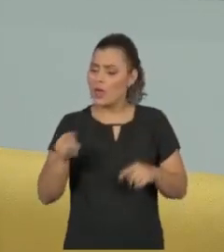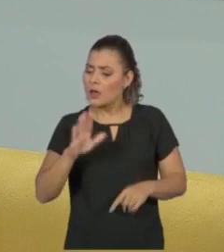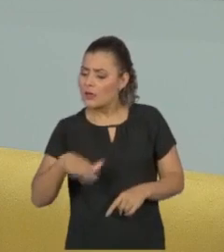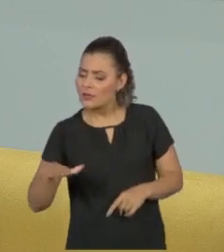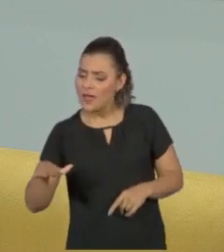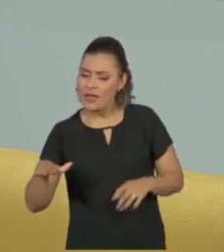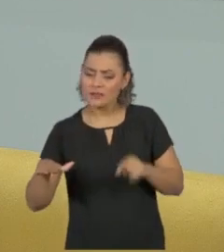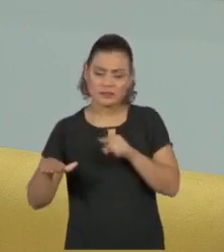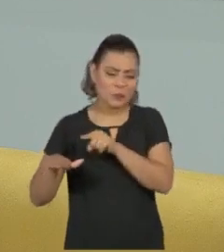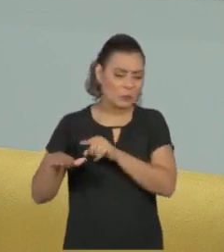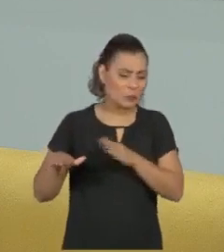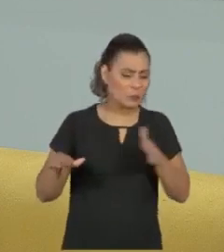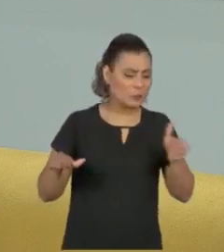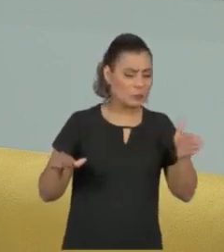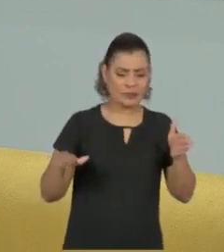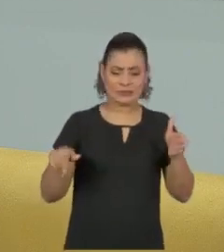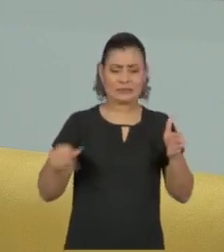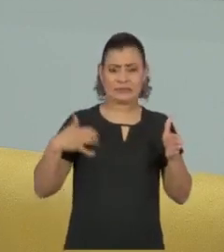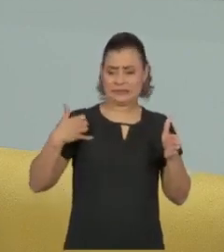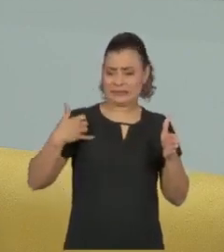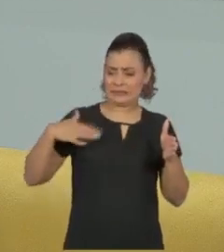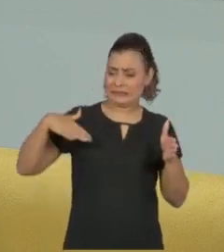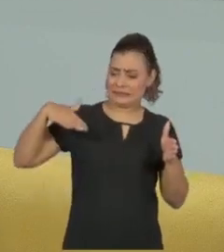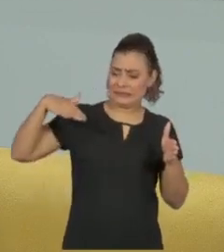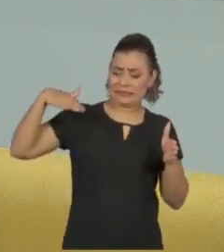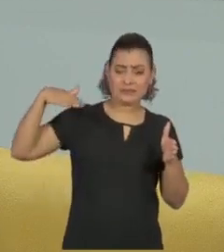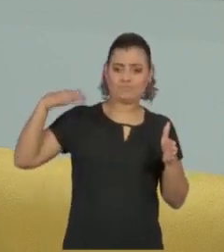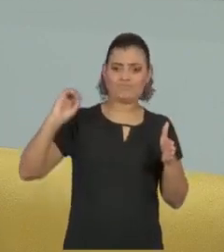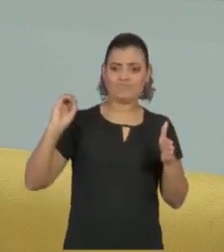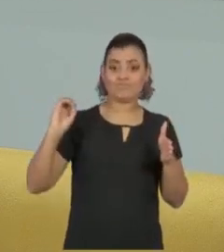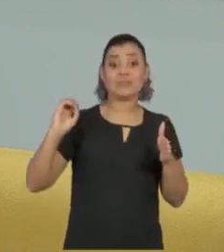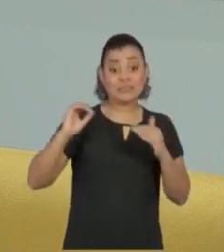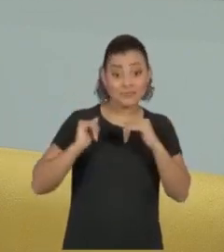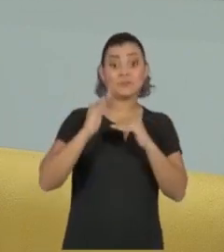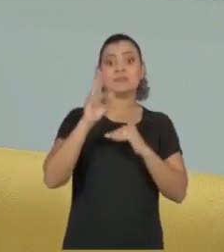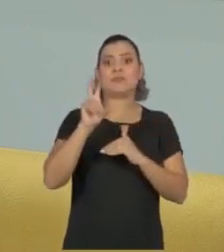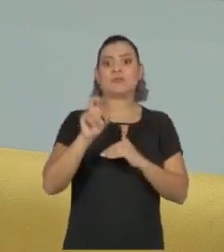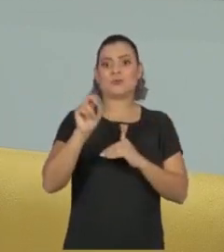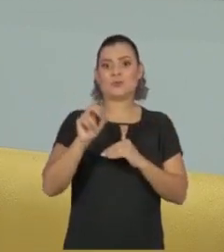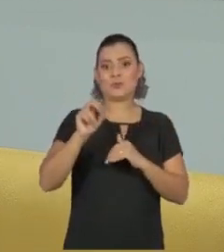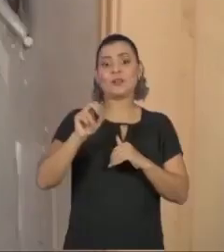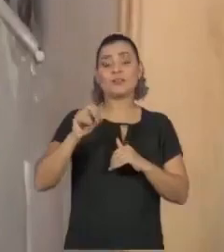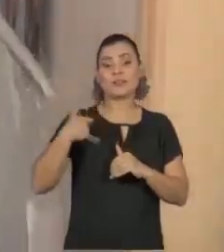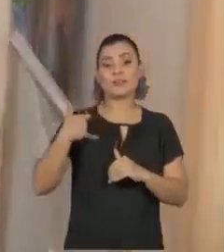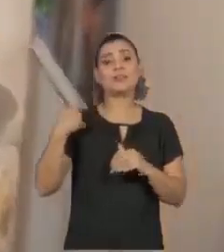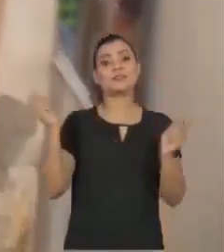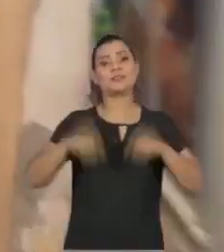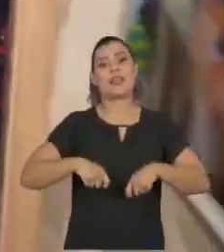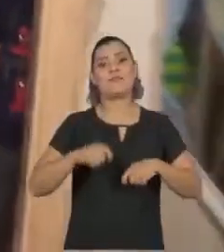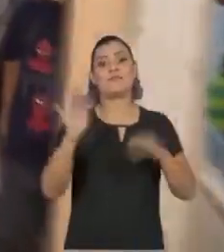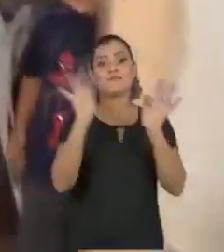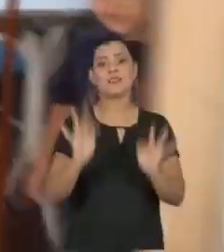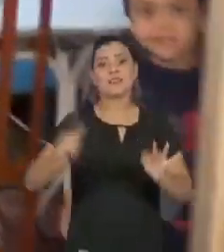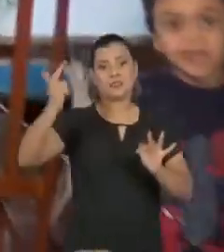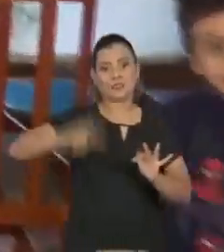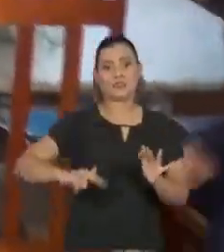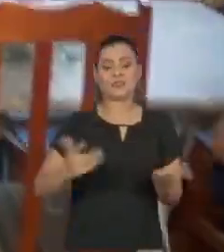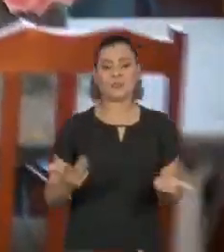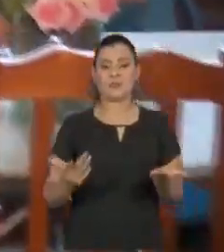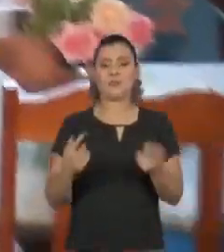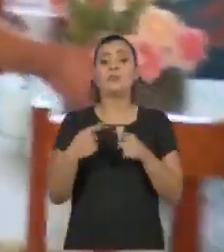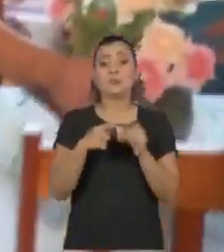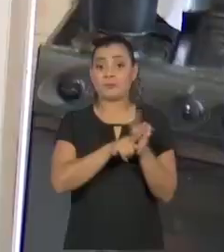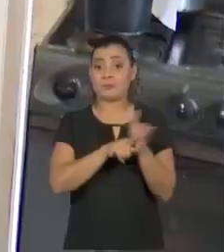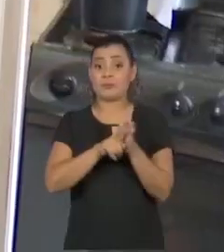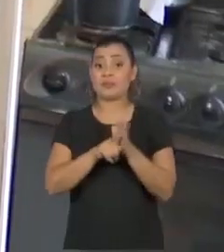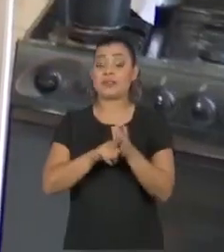por um economista britânico em uma pesquisa em 134 países. A Marta é mãe, avó, dona